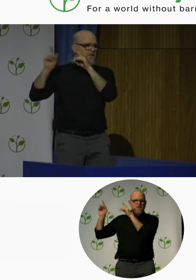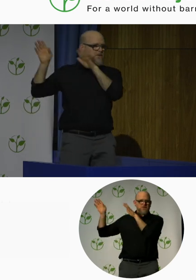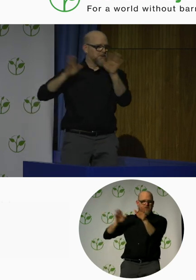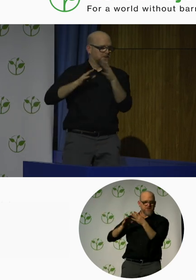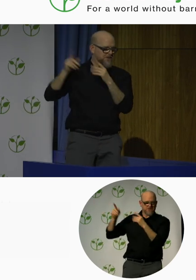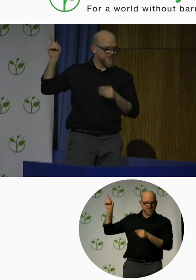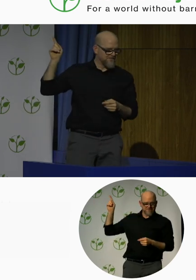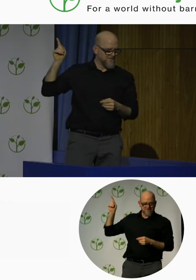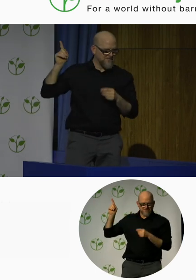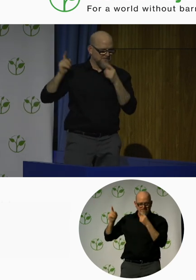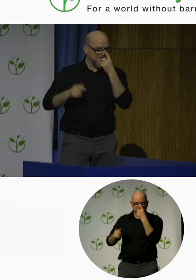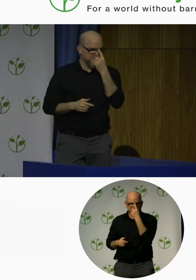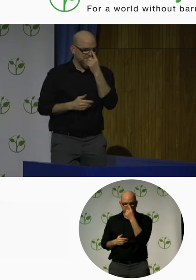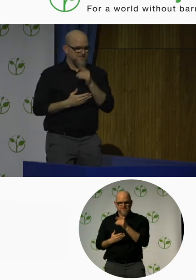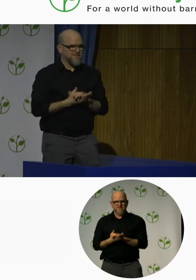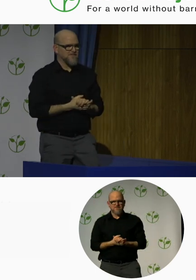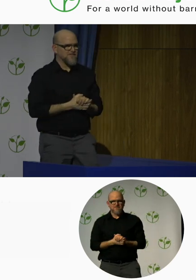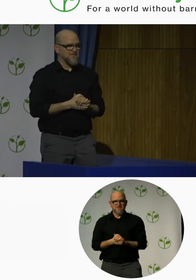Are you Rodrigo?